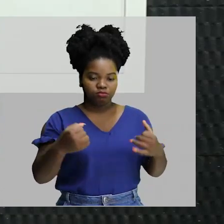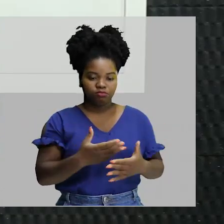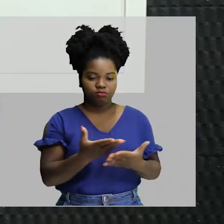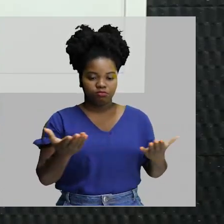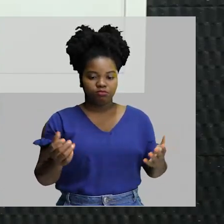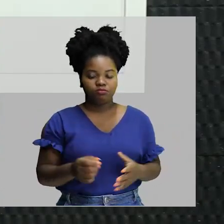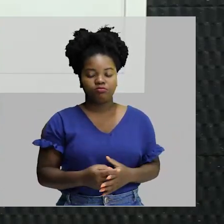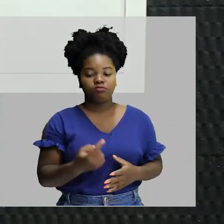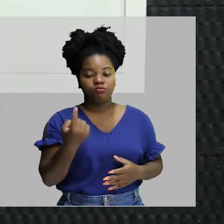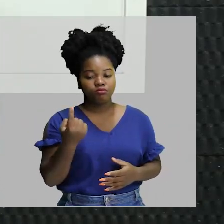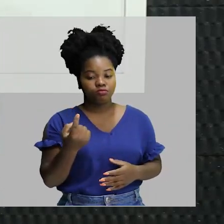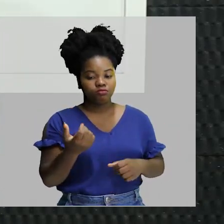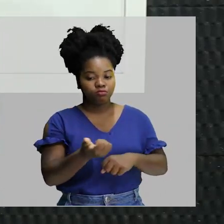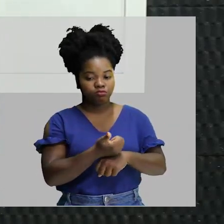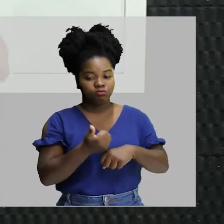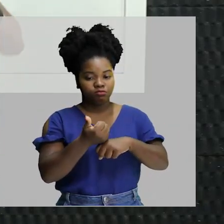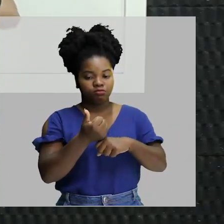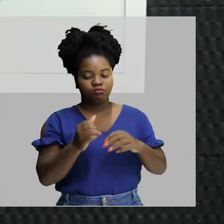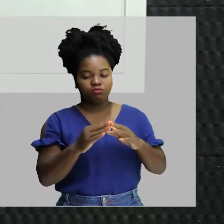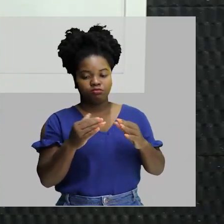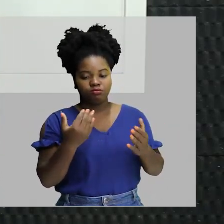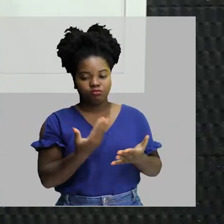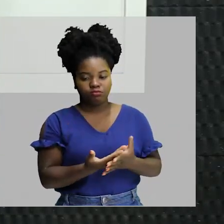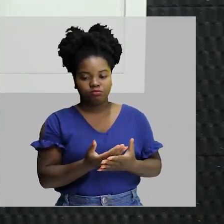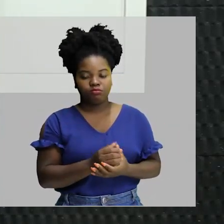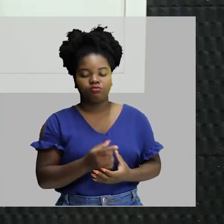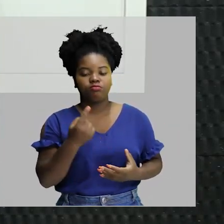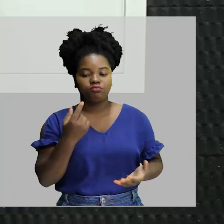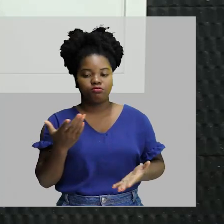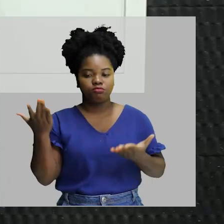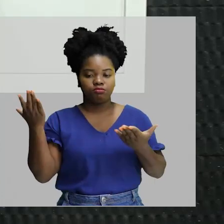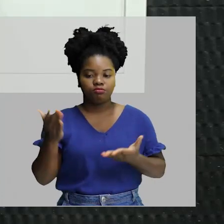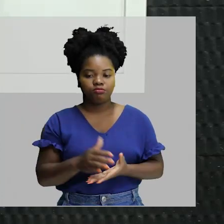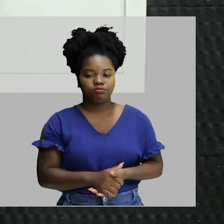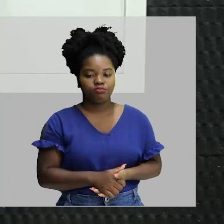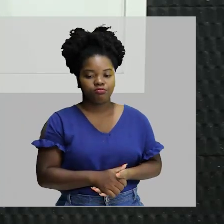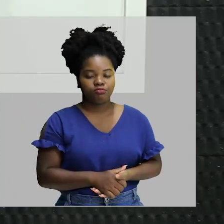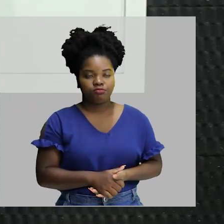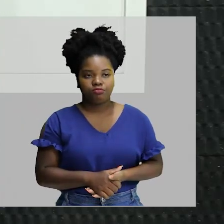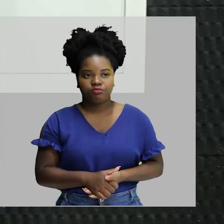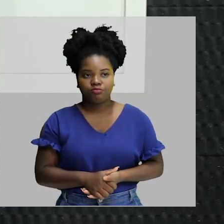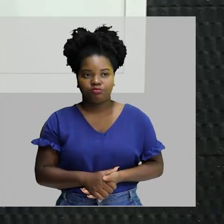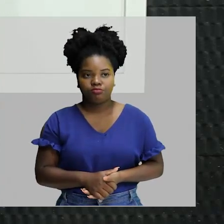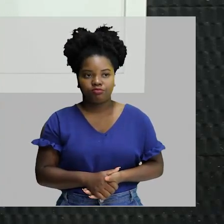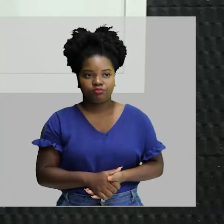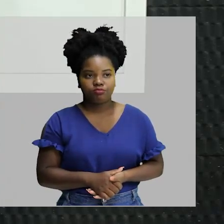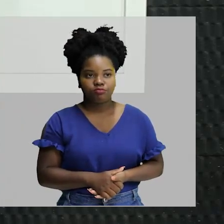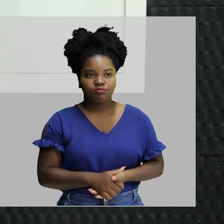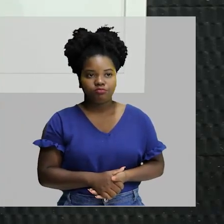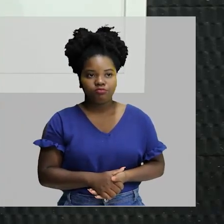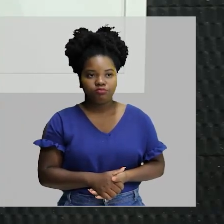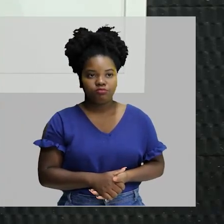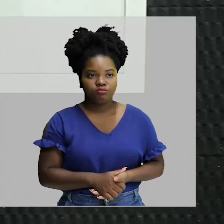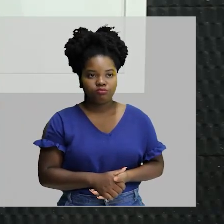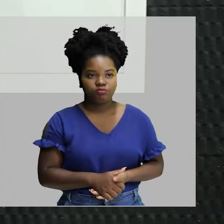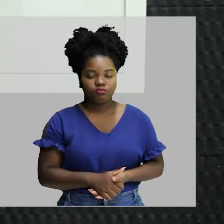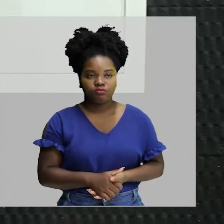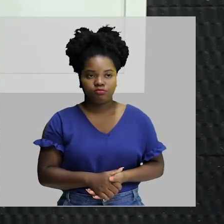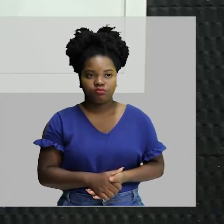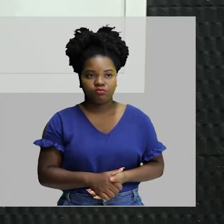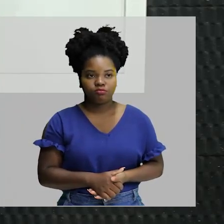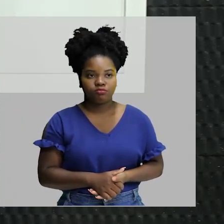das escolas na filosofia helenística, ó. Vamos pegar aqui na filosofia que é o nosso peixe. Vamos tratar do